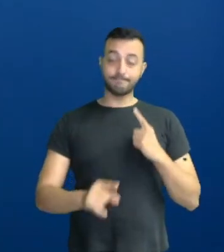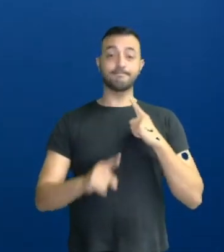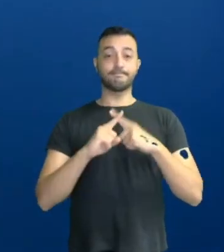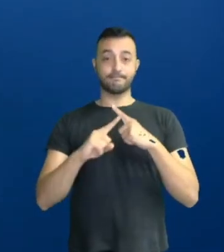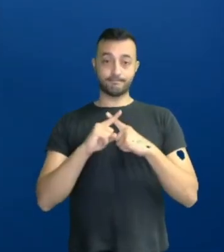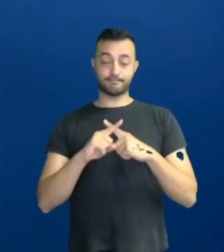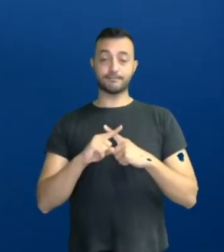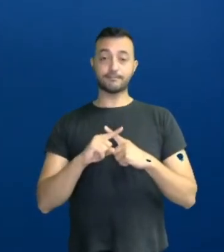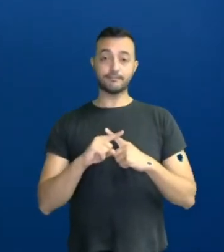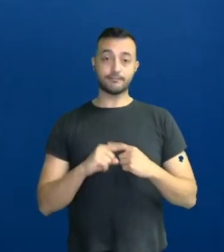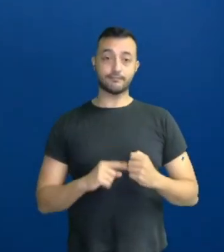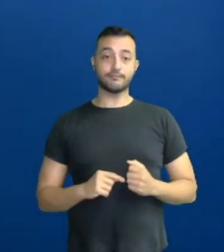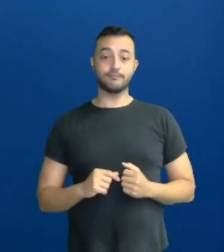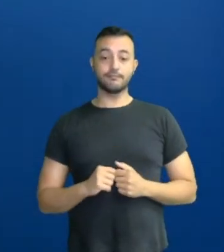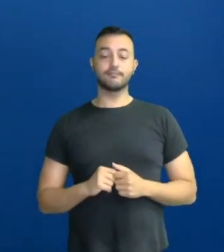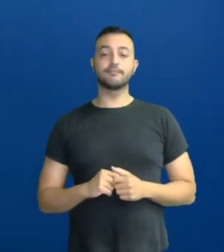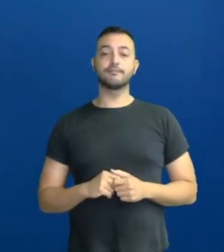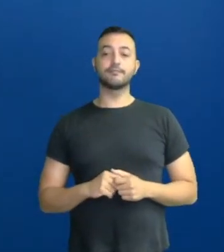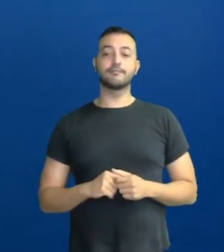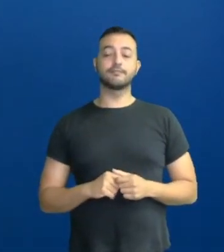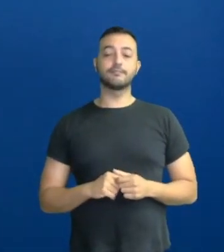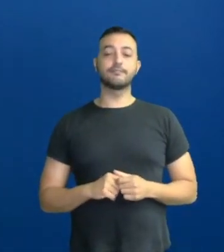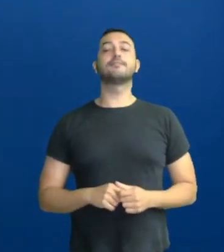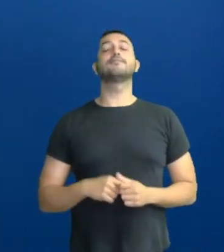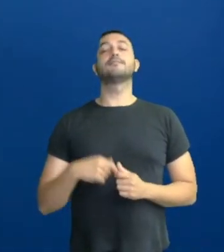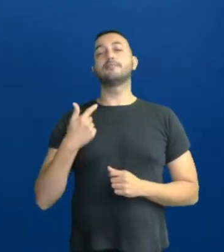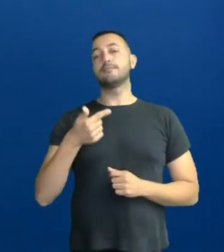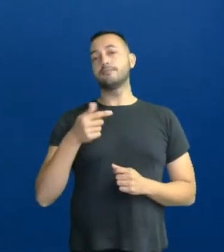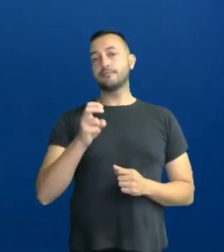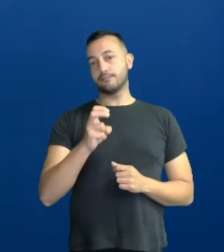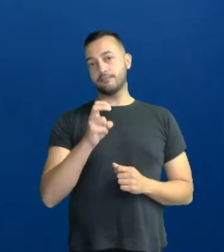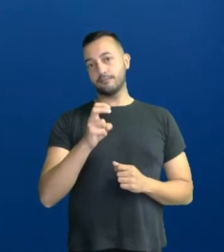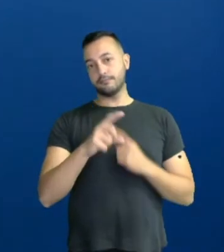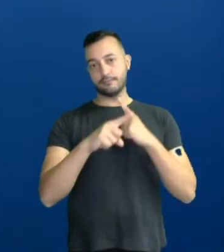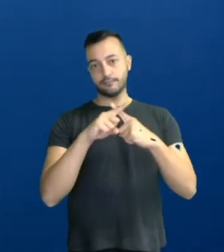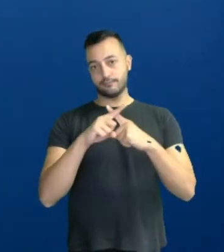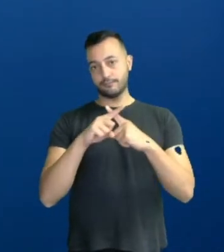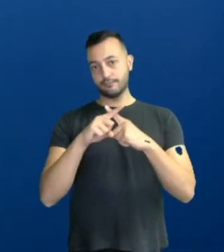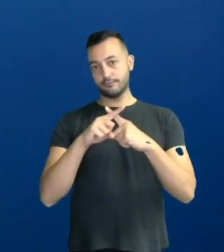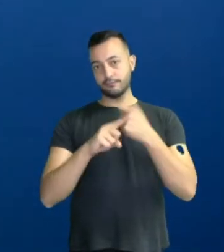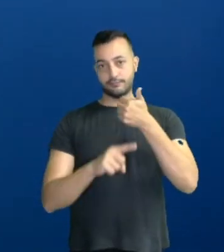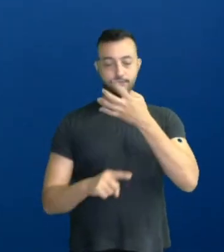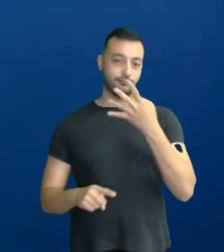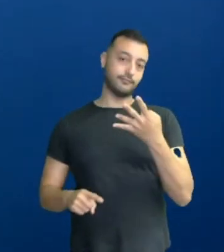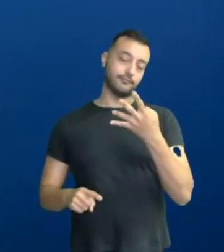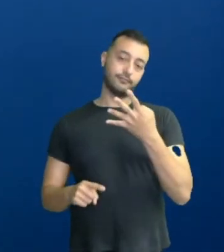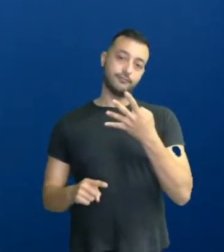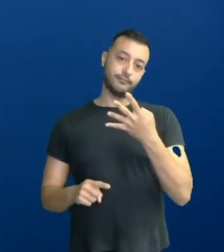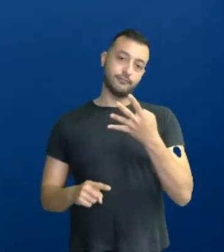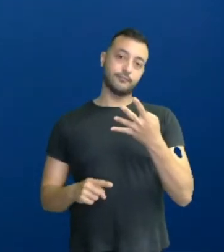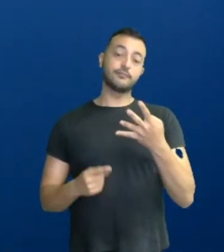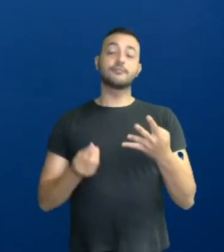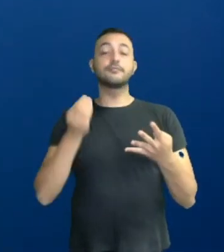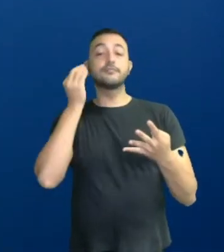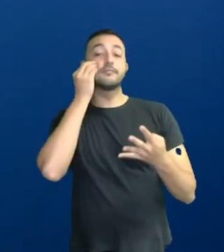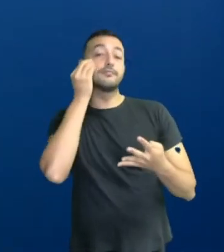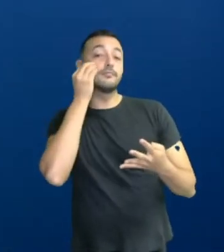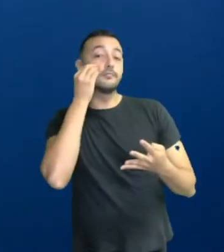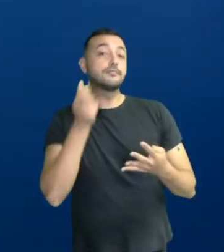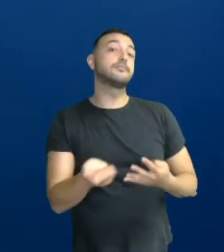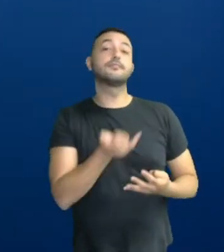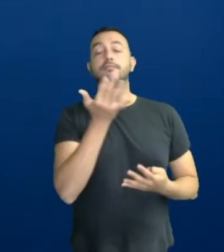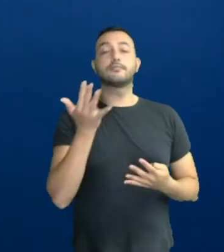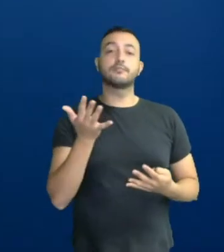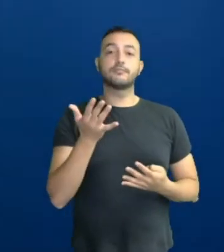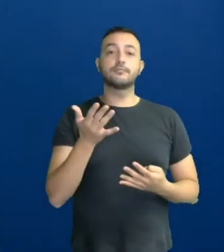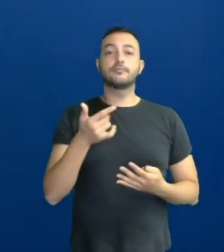multiplicar, ó. 25 vezes 14. E de quantas maneiras esse palhaço pode se